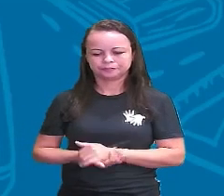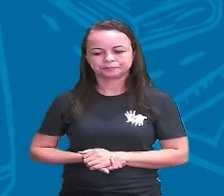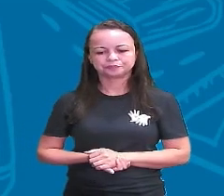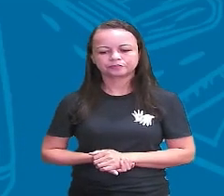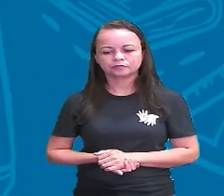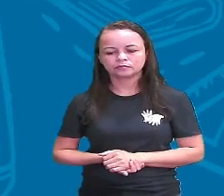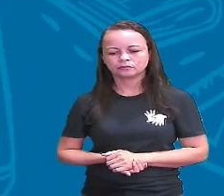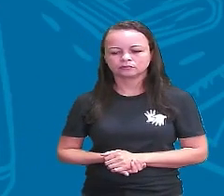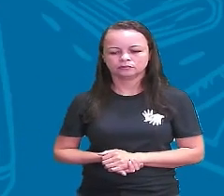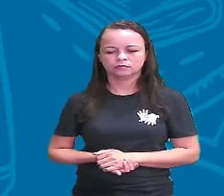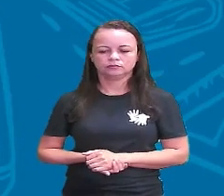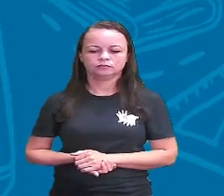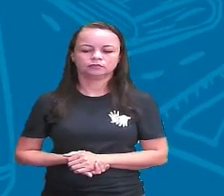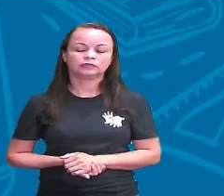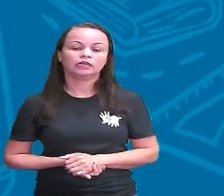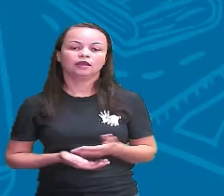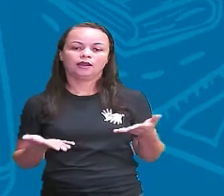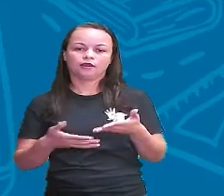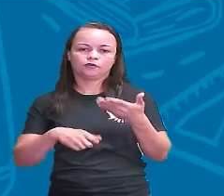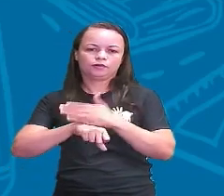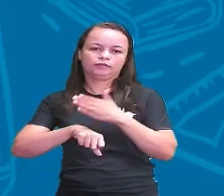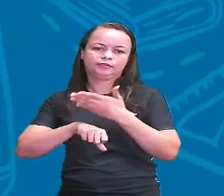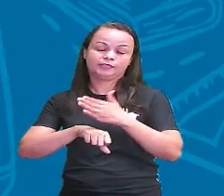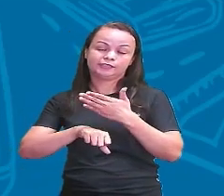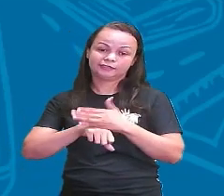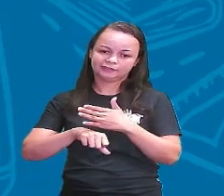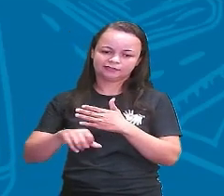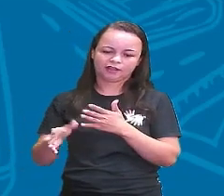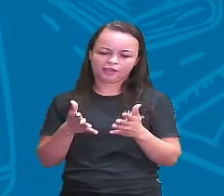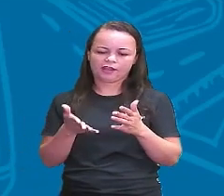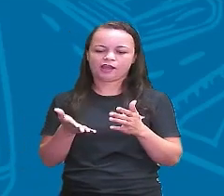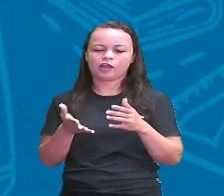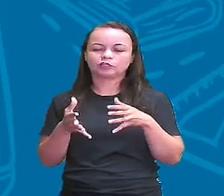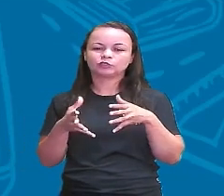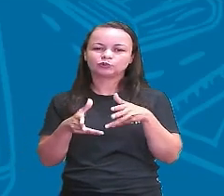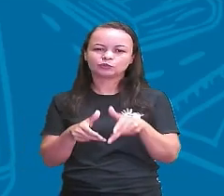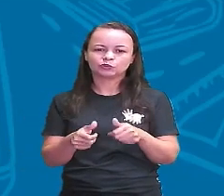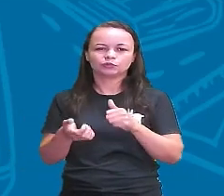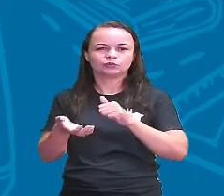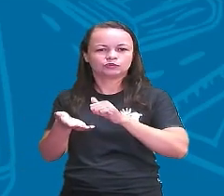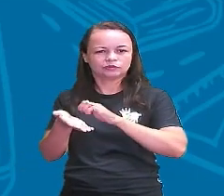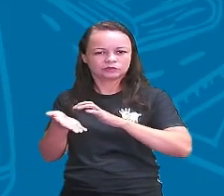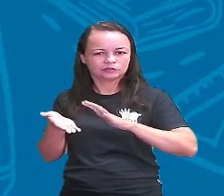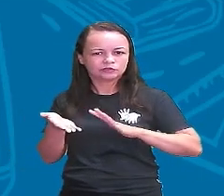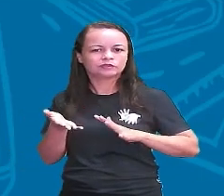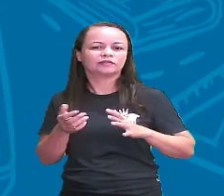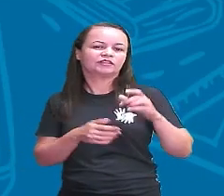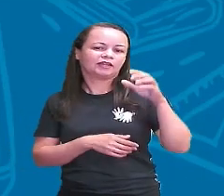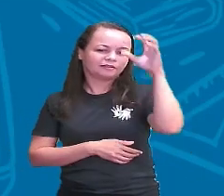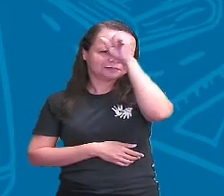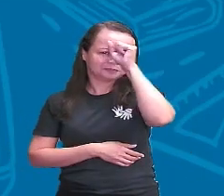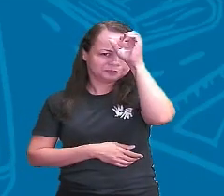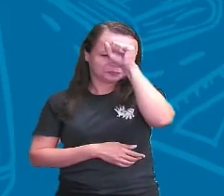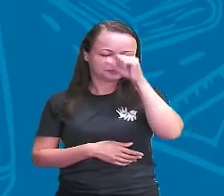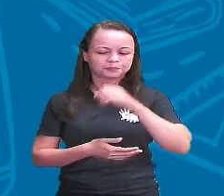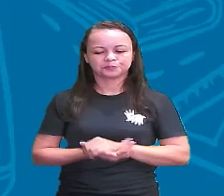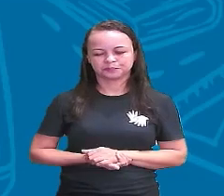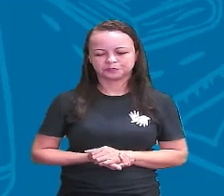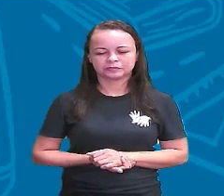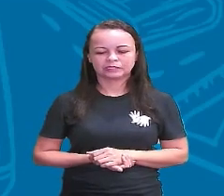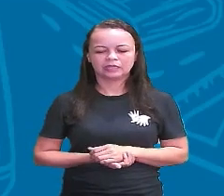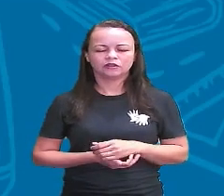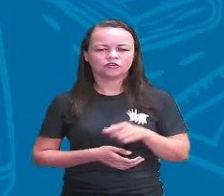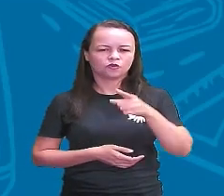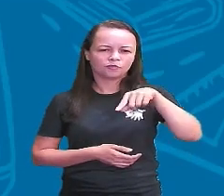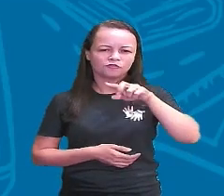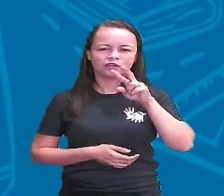consome. Hora então de exercitarmos aquilo que a gente aprendeu. E vocês vão ver como fica fácil responder